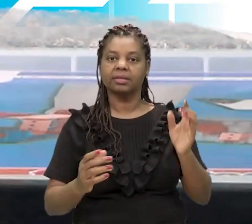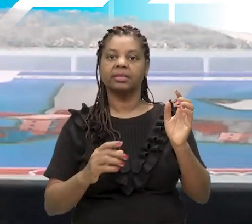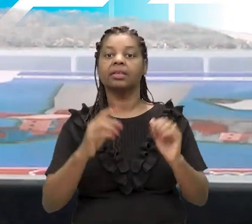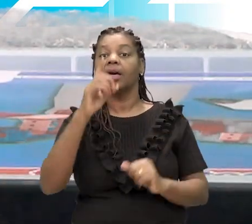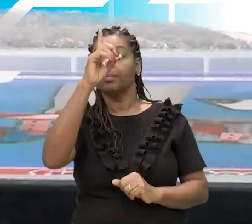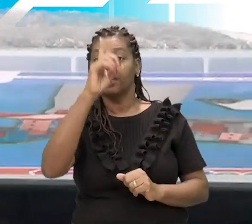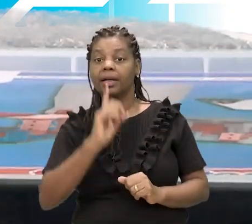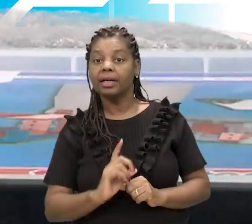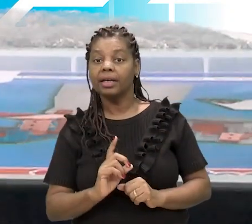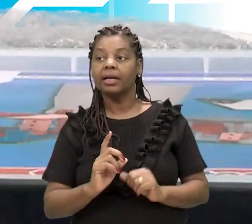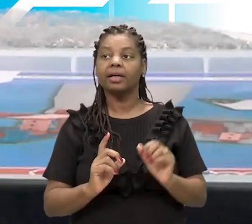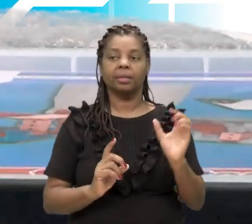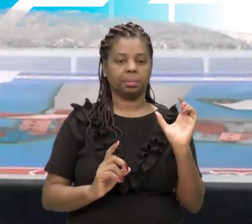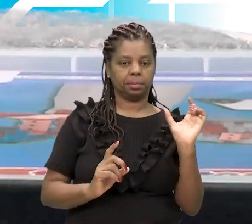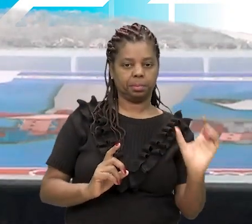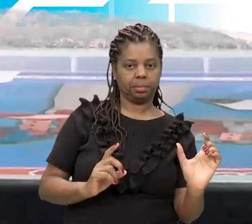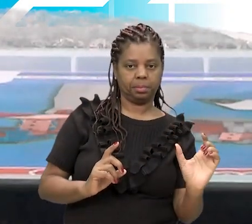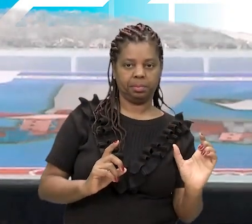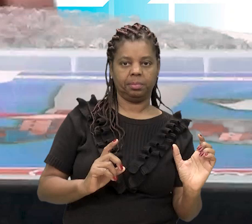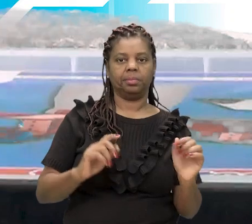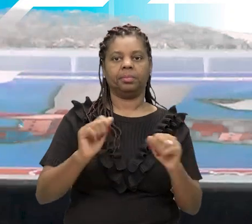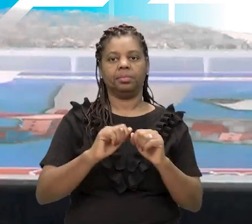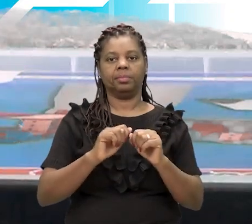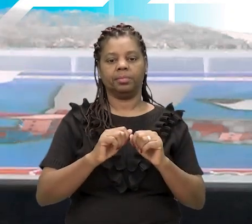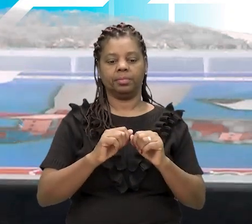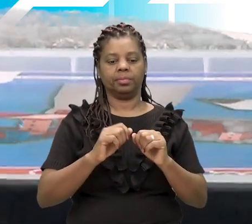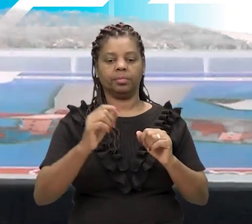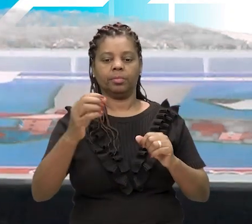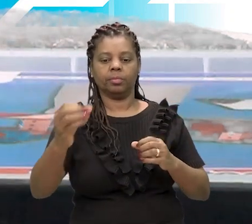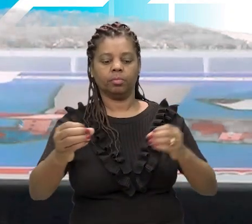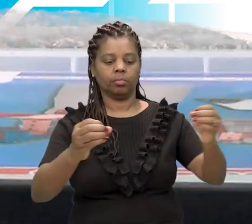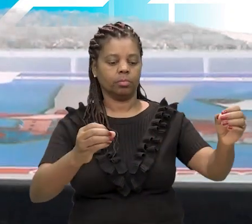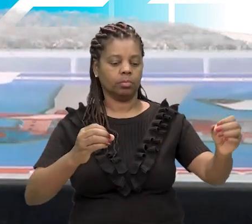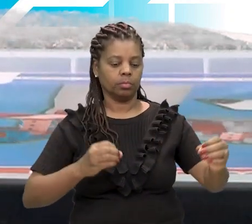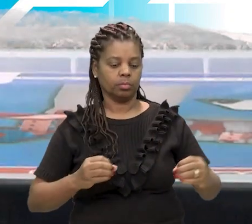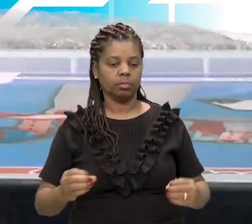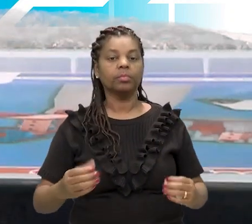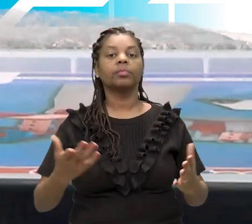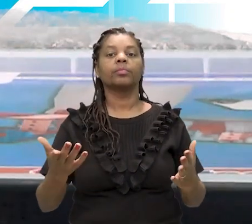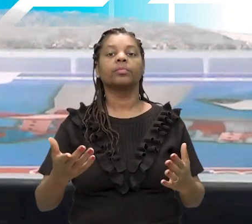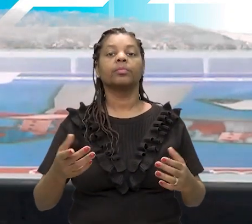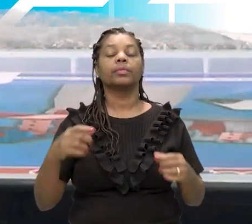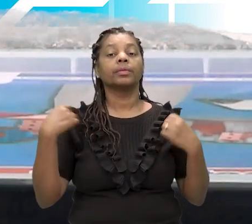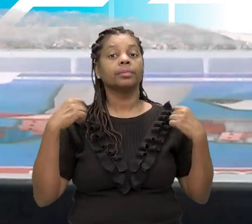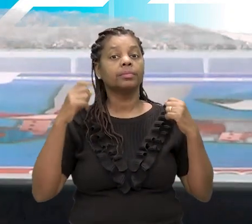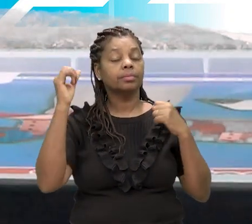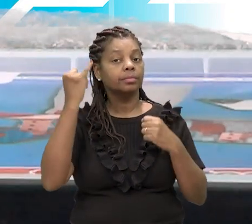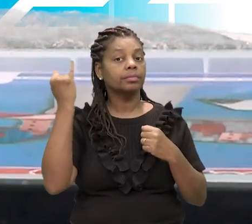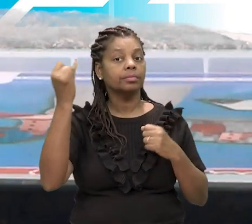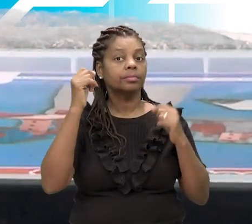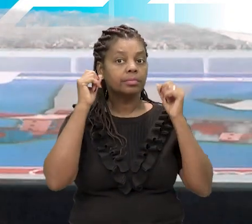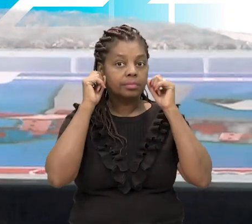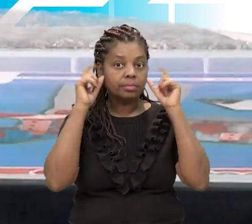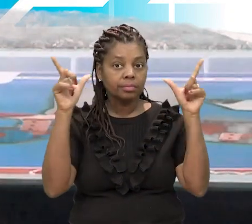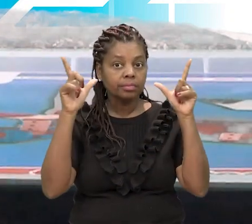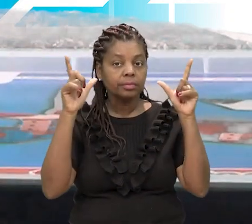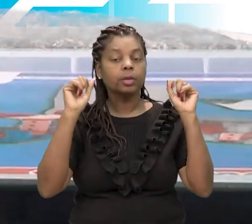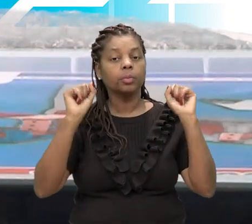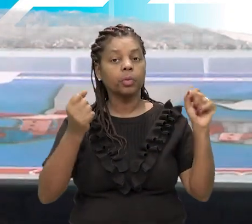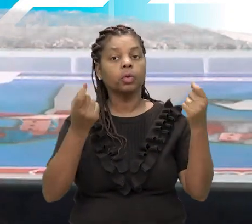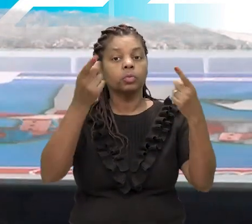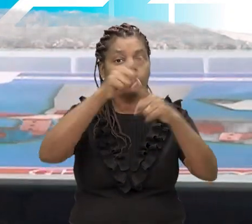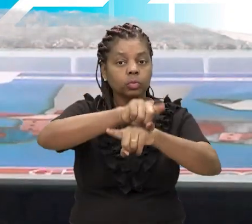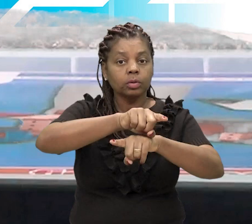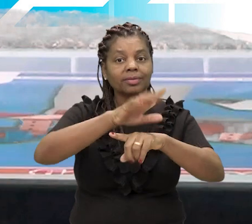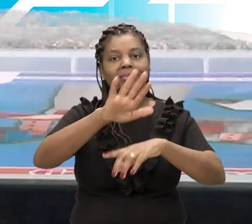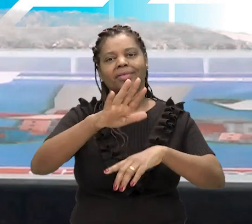e nós vamos usar essa pecinha amarela para fazer todos os pezinhos da nossa mesa. Importante se atentar que nós podemos até colocar